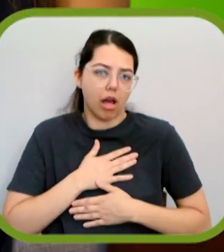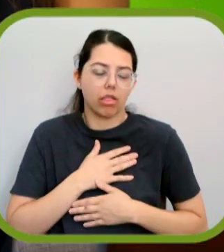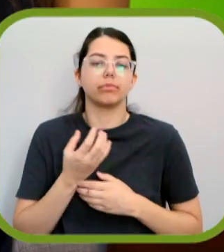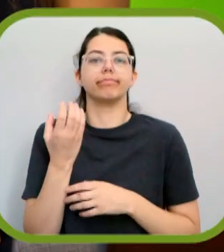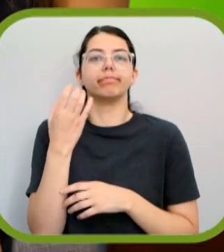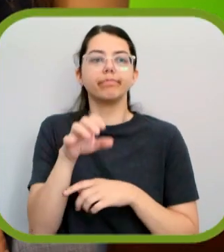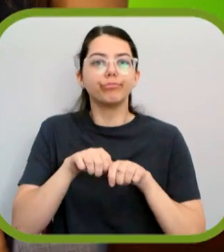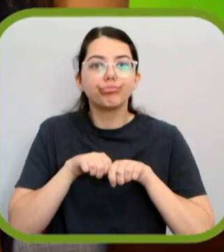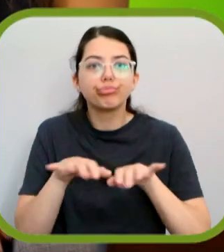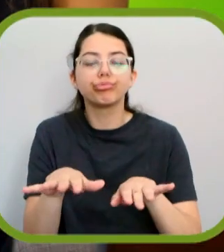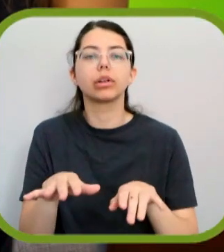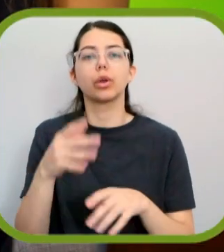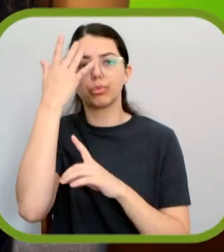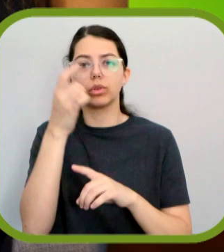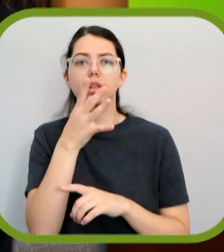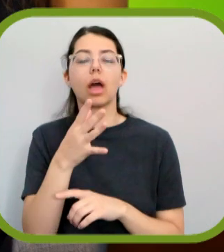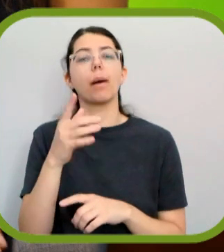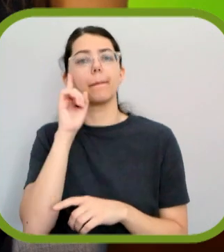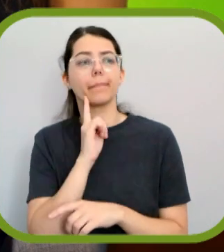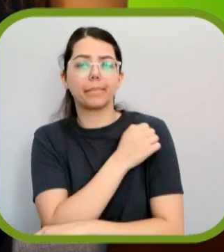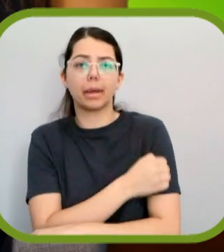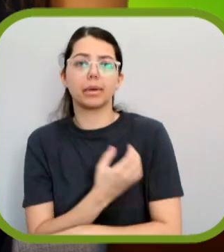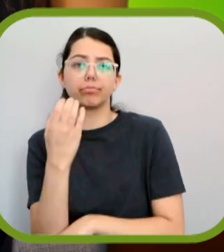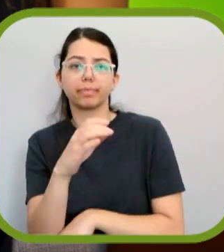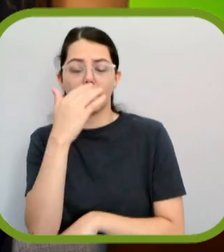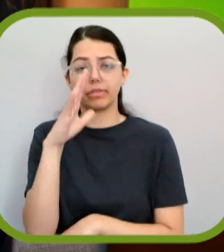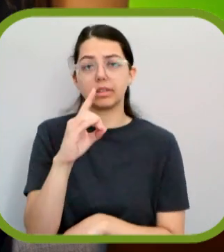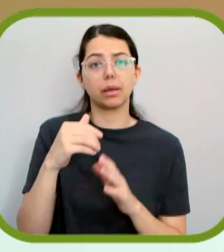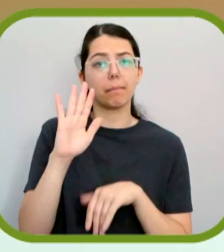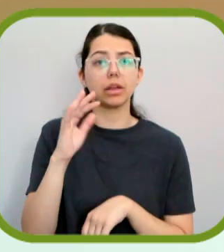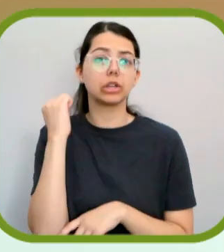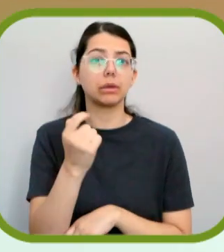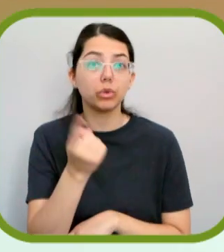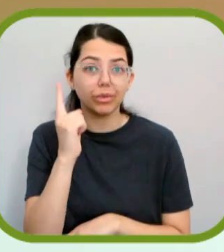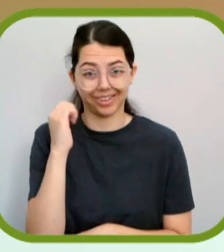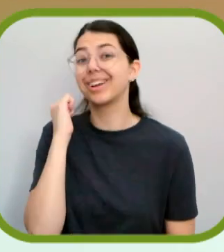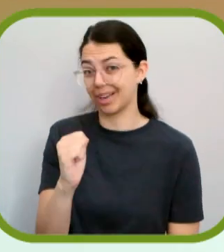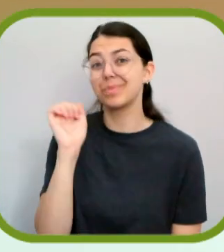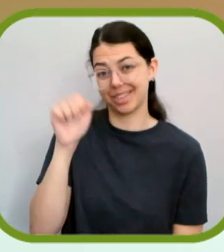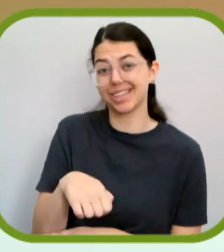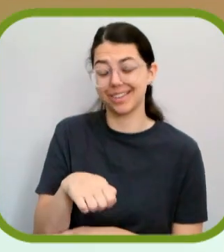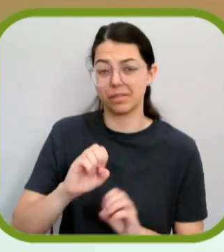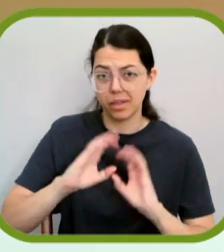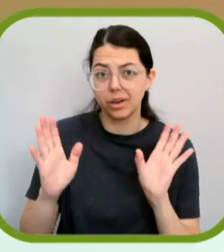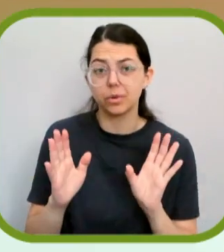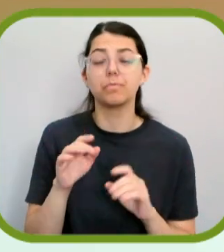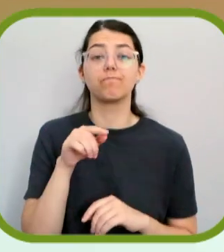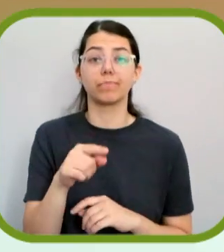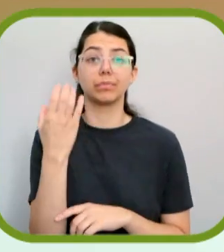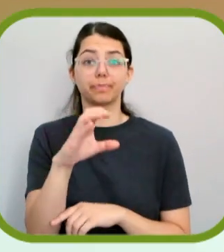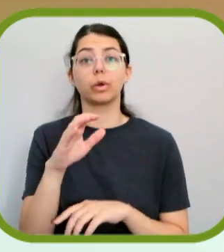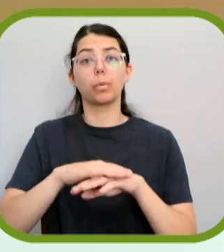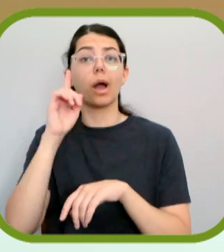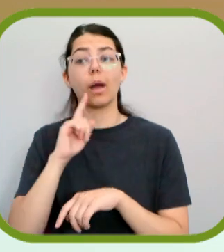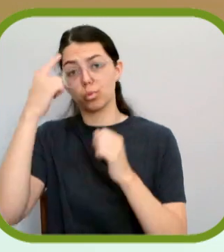dúvida, quando há uma partilha de uma imagem íntima, já ouvi muitos professores a dizer, mas foi a rapariga que partilhou, tem mais de 16 anos, portanto não é crime. É